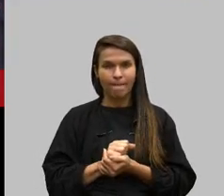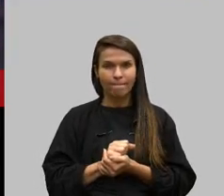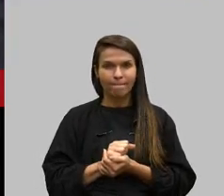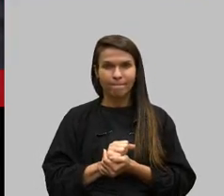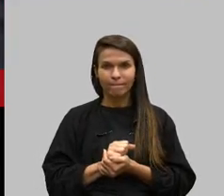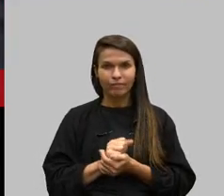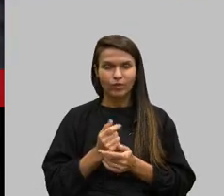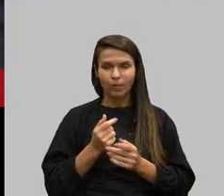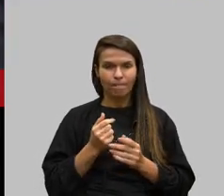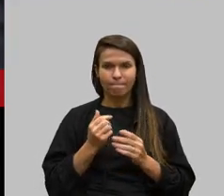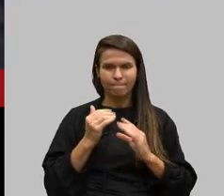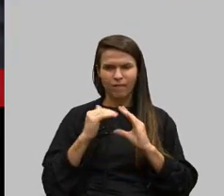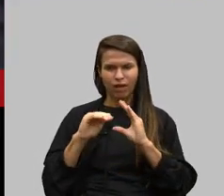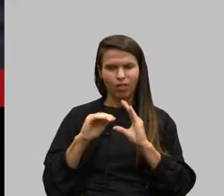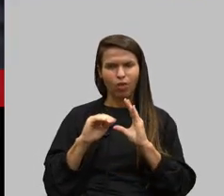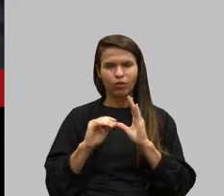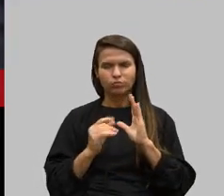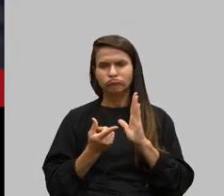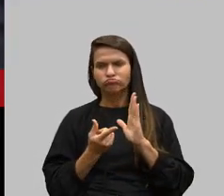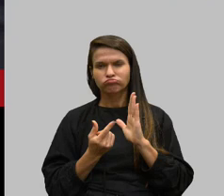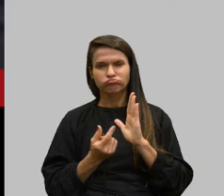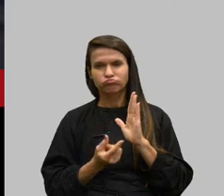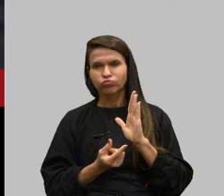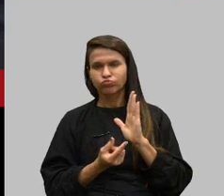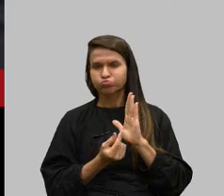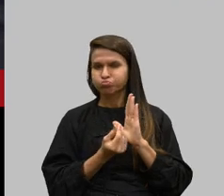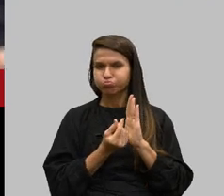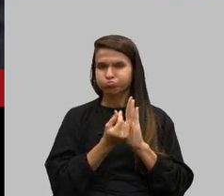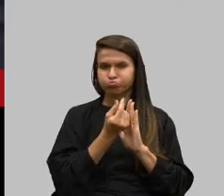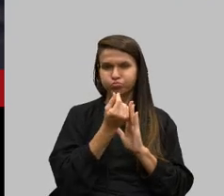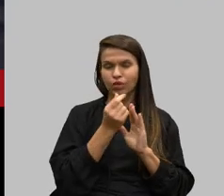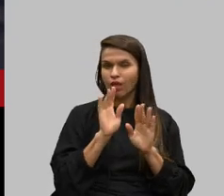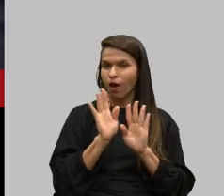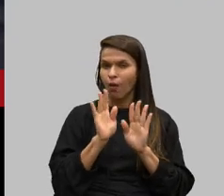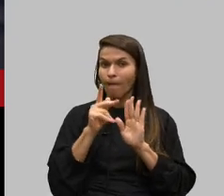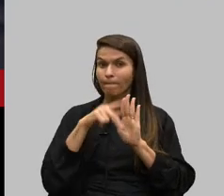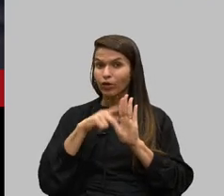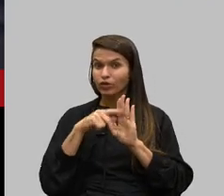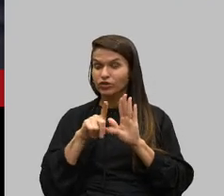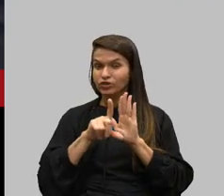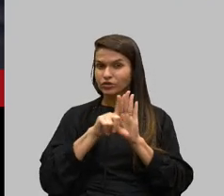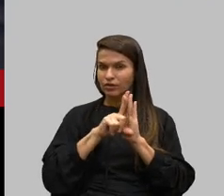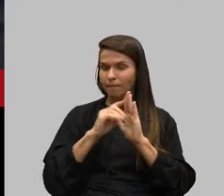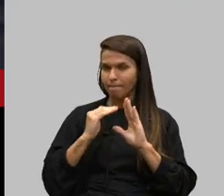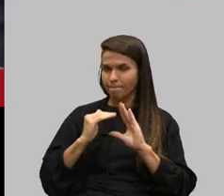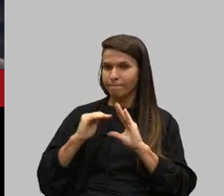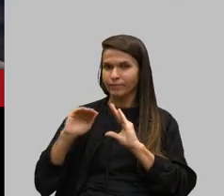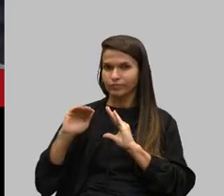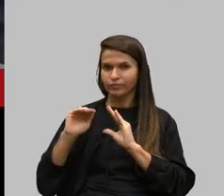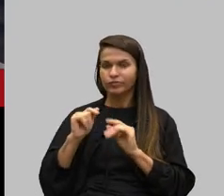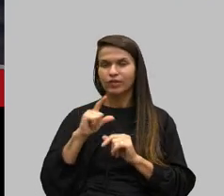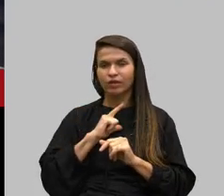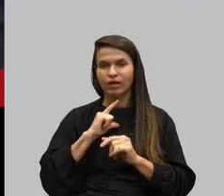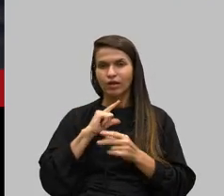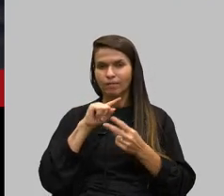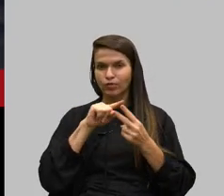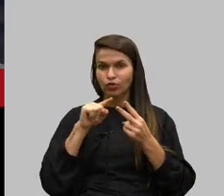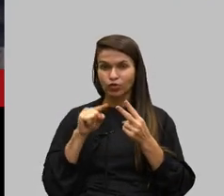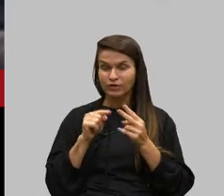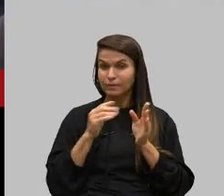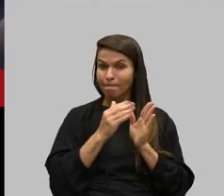o índice mandou o projeto de lei nós temos aqui secretário são dois